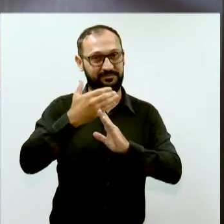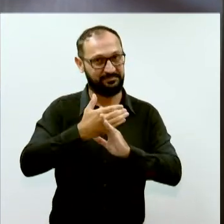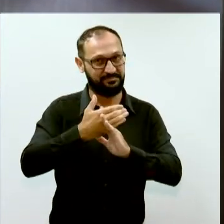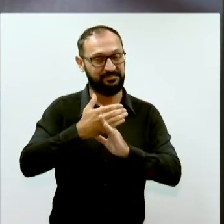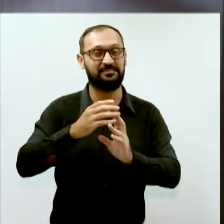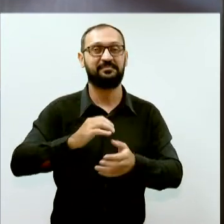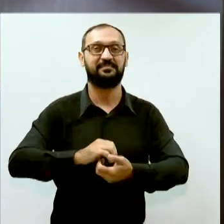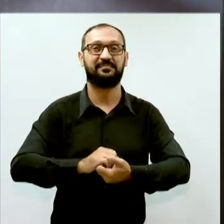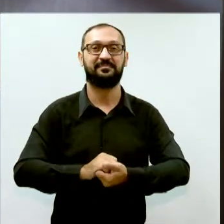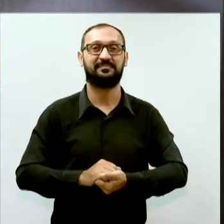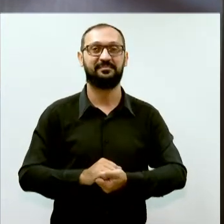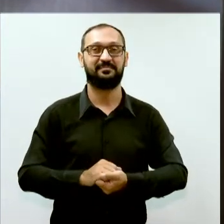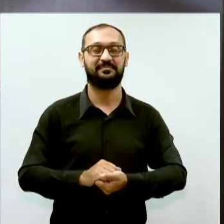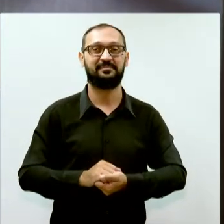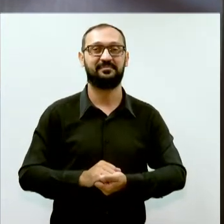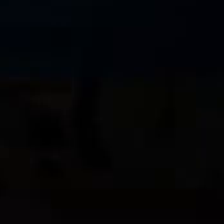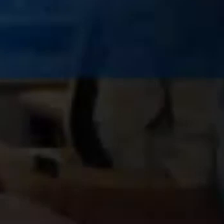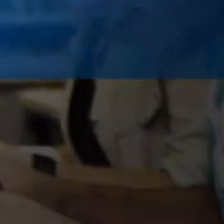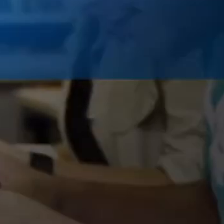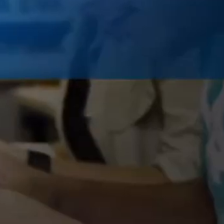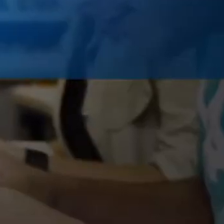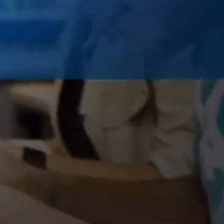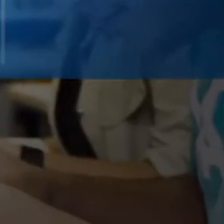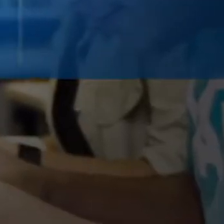mas volta já já. Fique ligado.